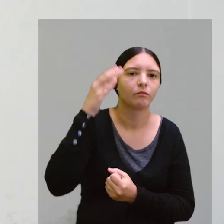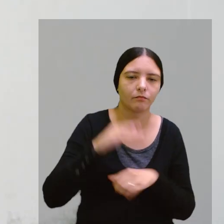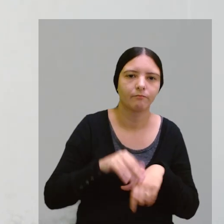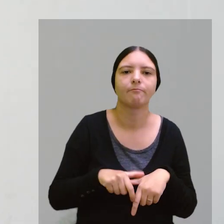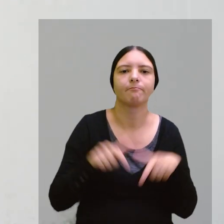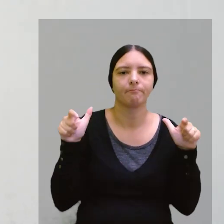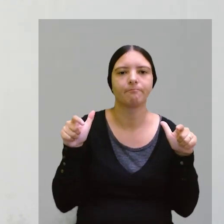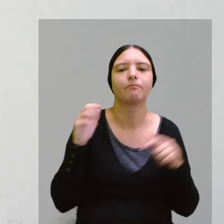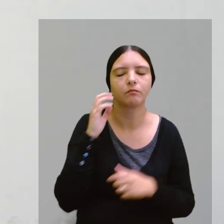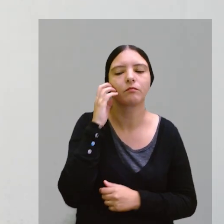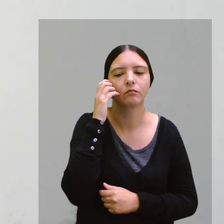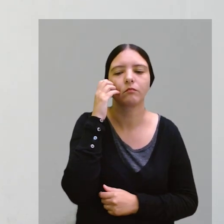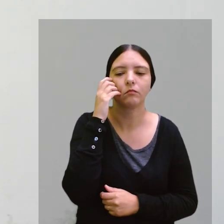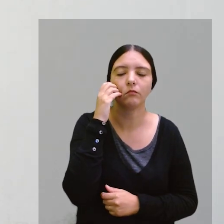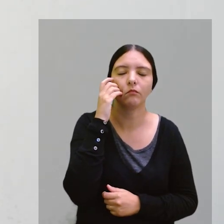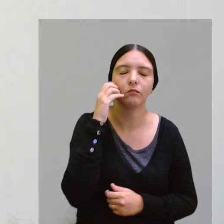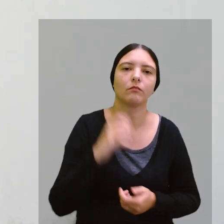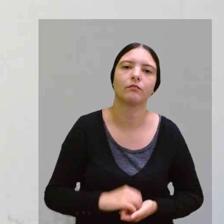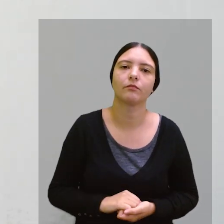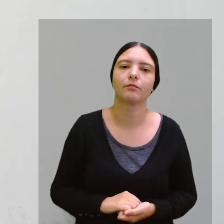parte das situações.